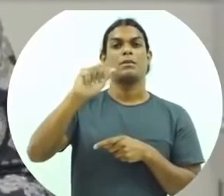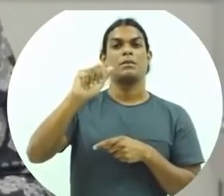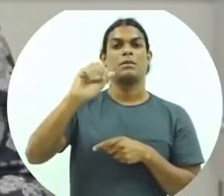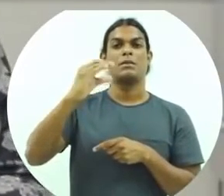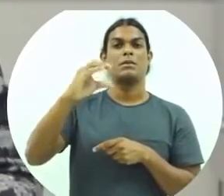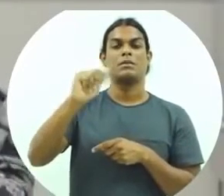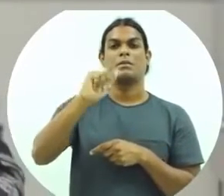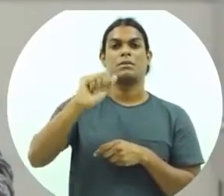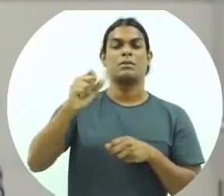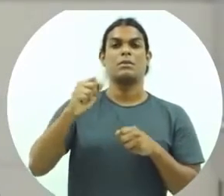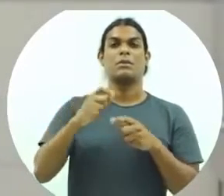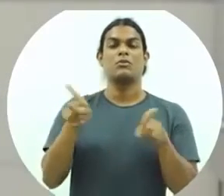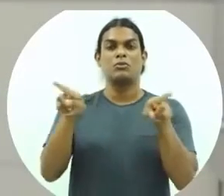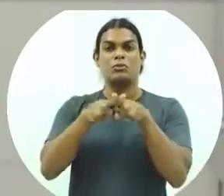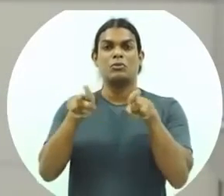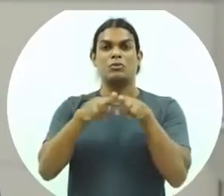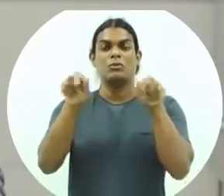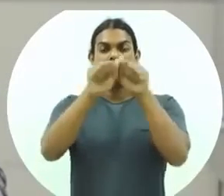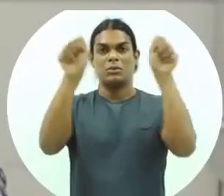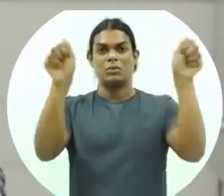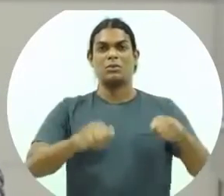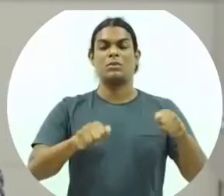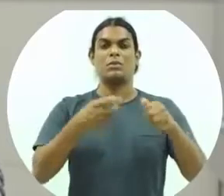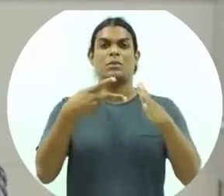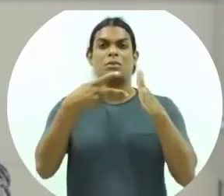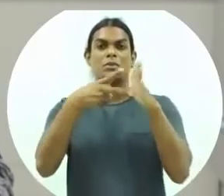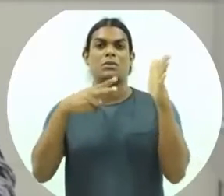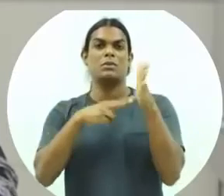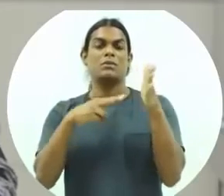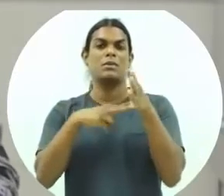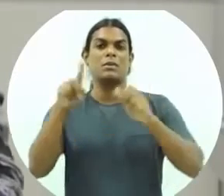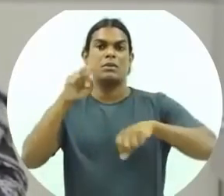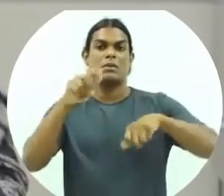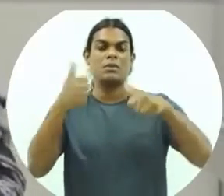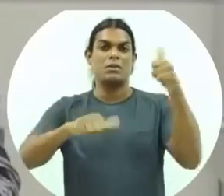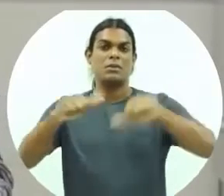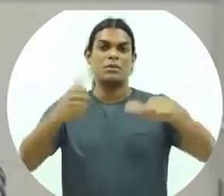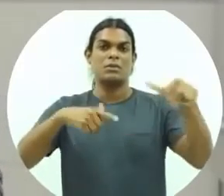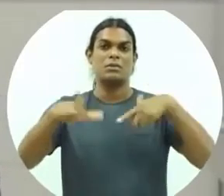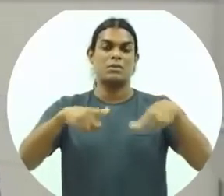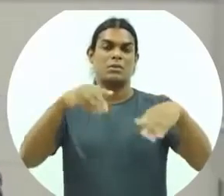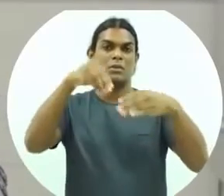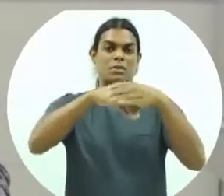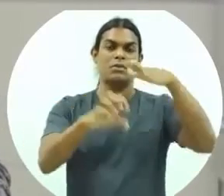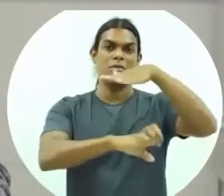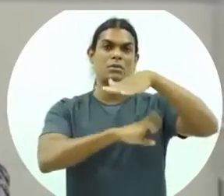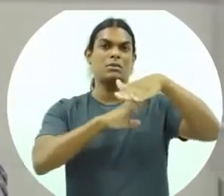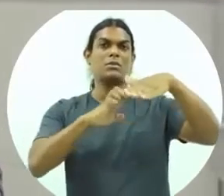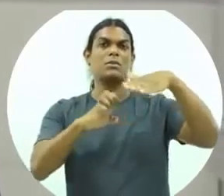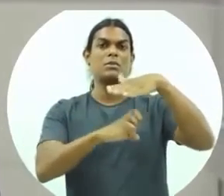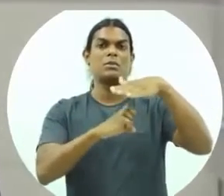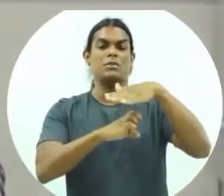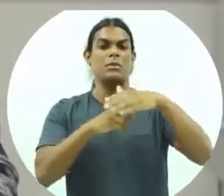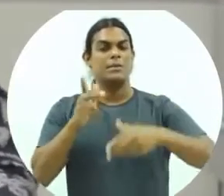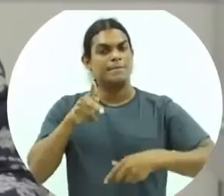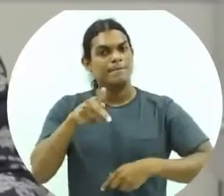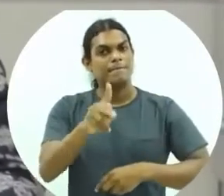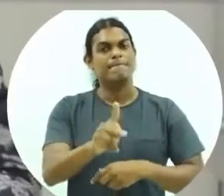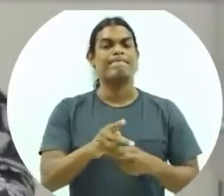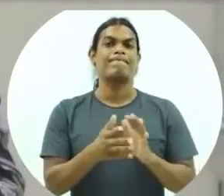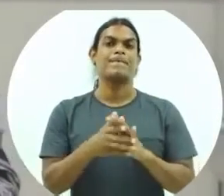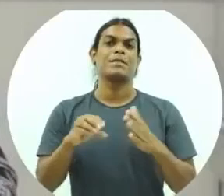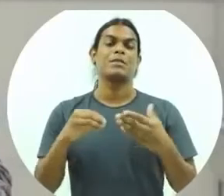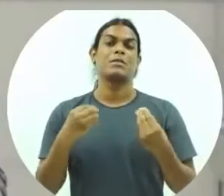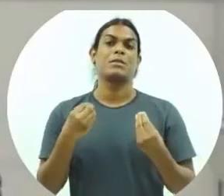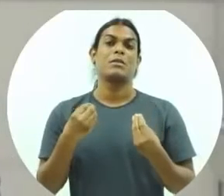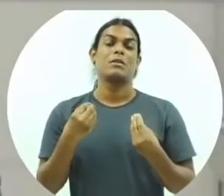completo com sistemática, eu quero dizer que a verificação do desempenho dos funcionários dentro de uma organização ela é